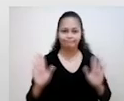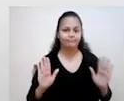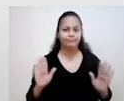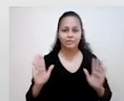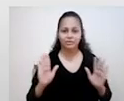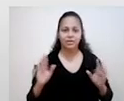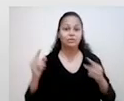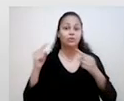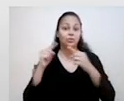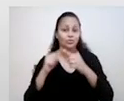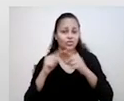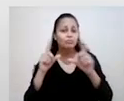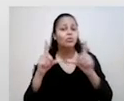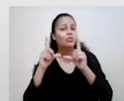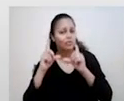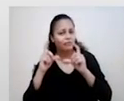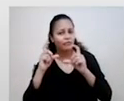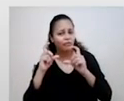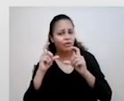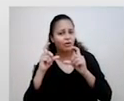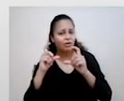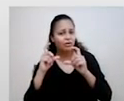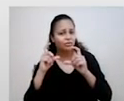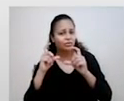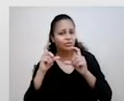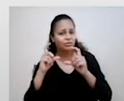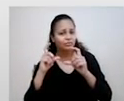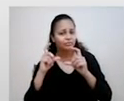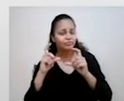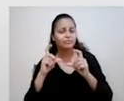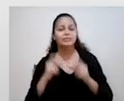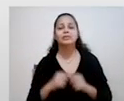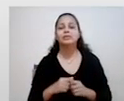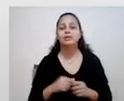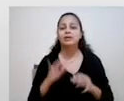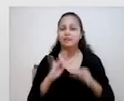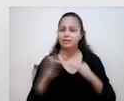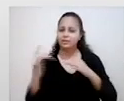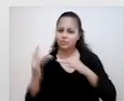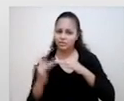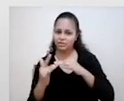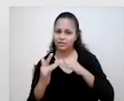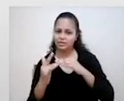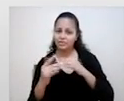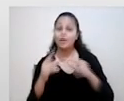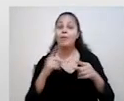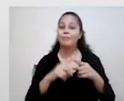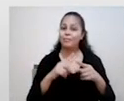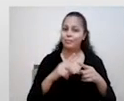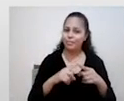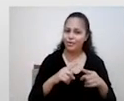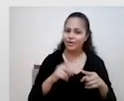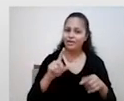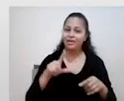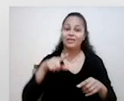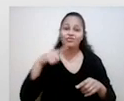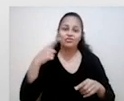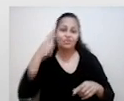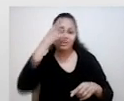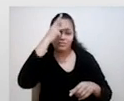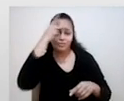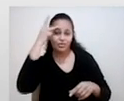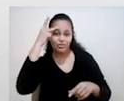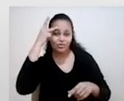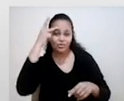com o tipo de foto que publica em suas redes sociais, uma vez que as pessoas terão uma imagem sobre ele a partir das fotos que